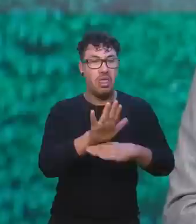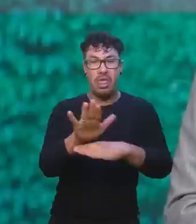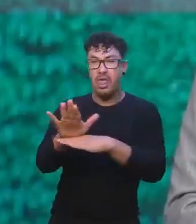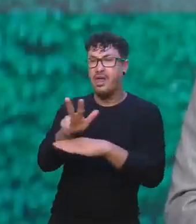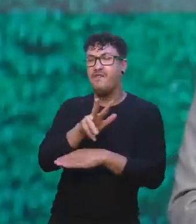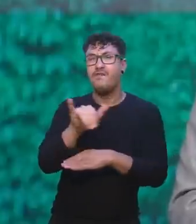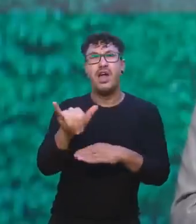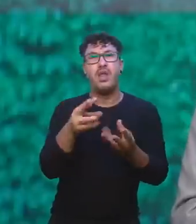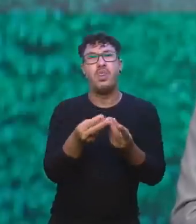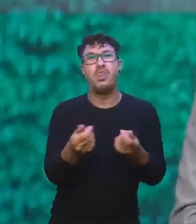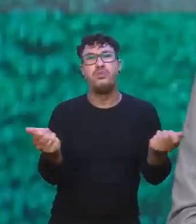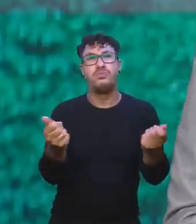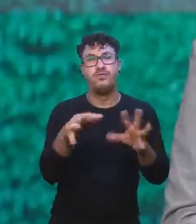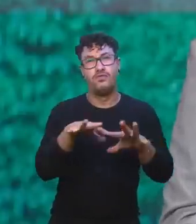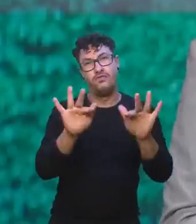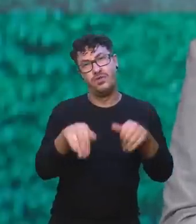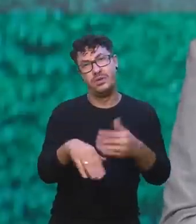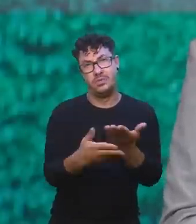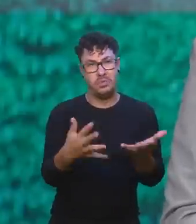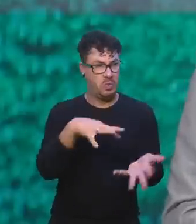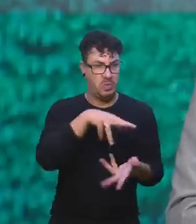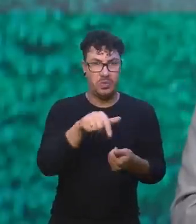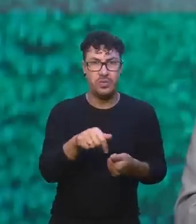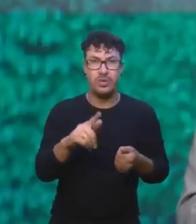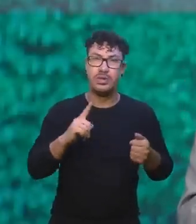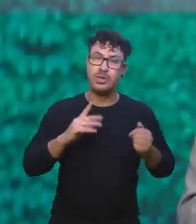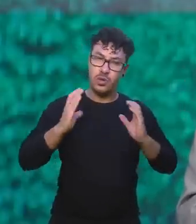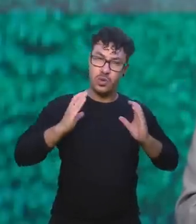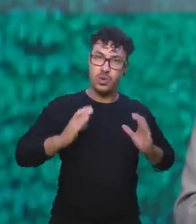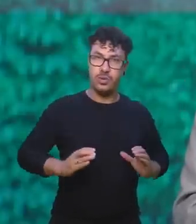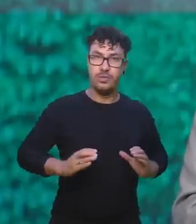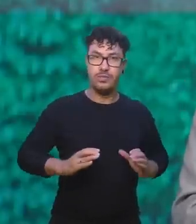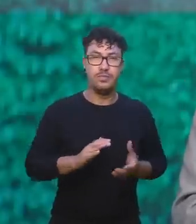acabar? Normalmente adotam um comportamento bem doentio.